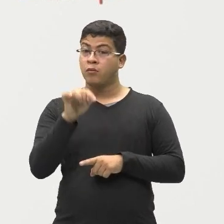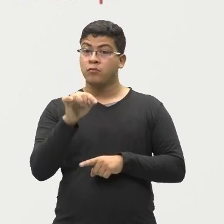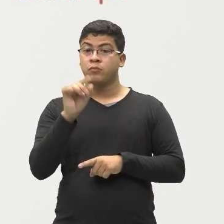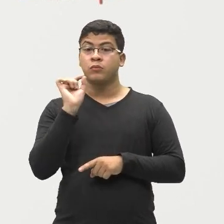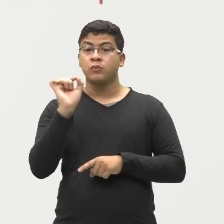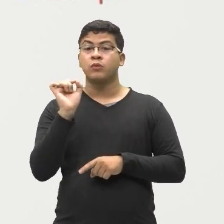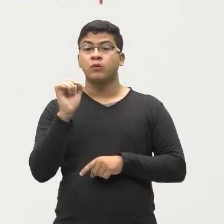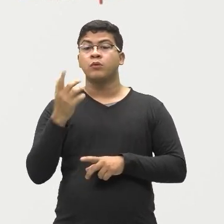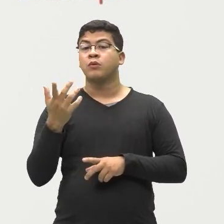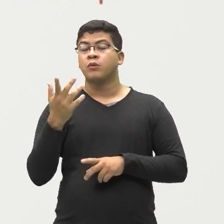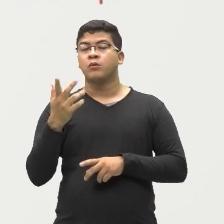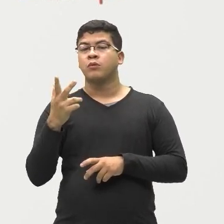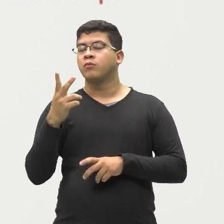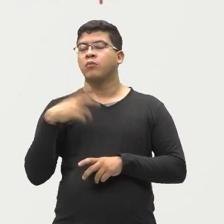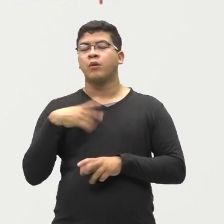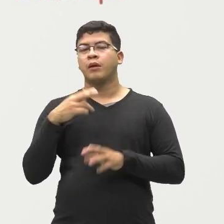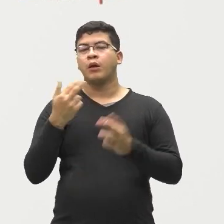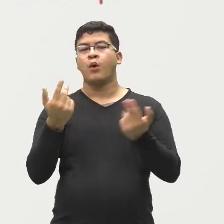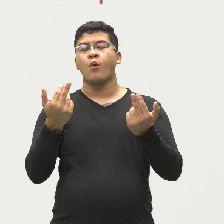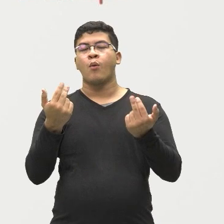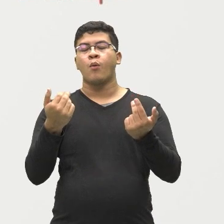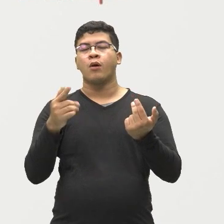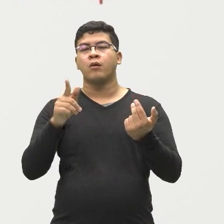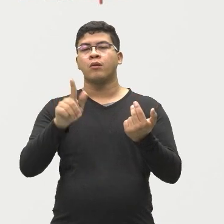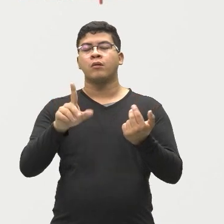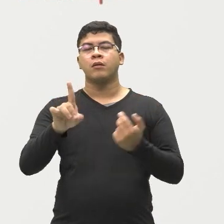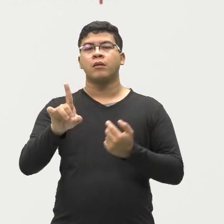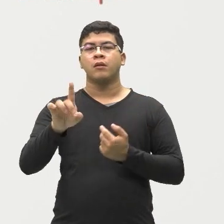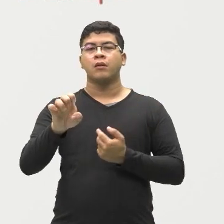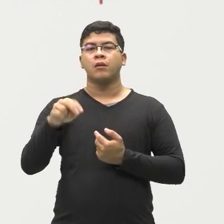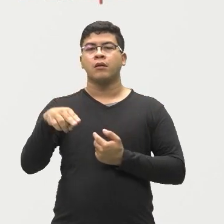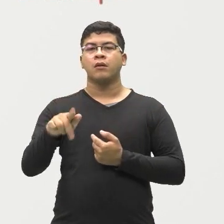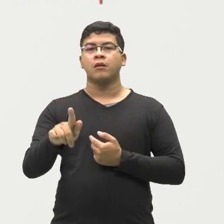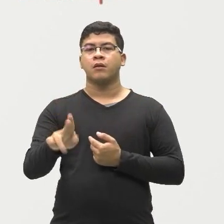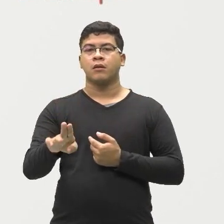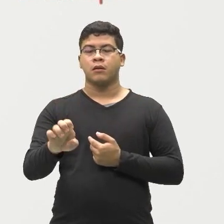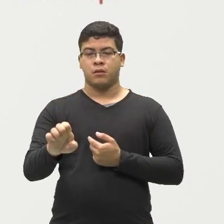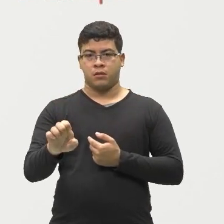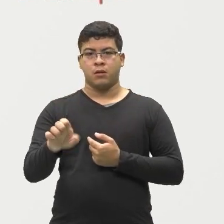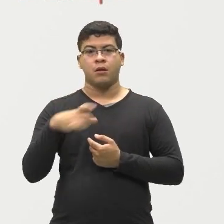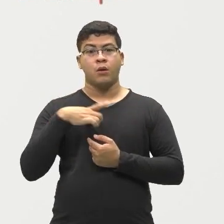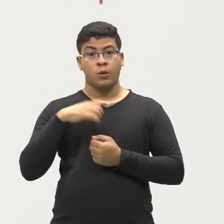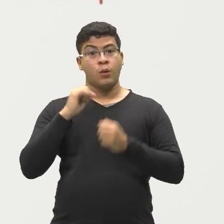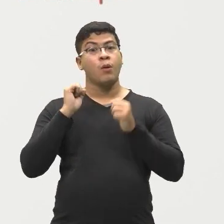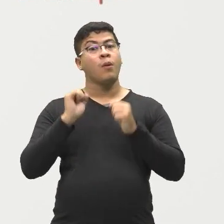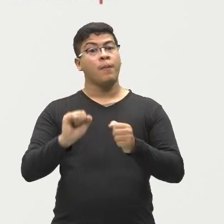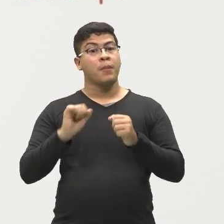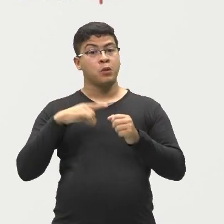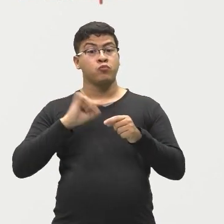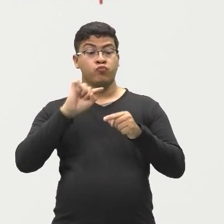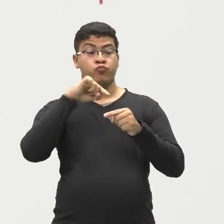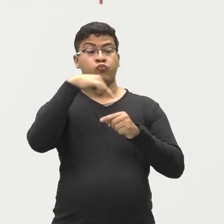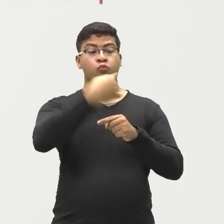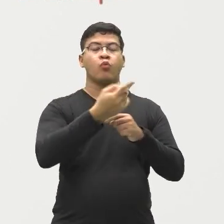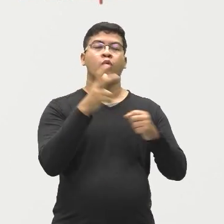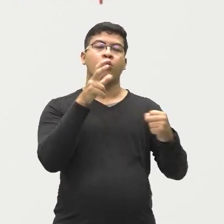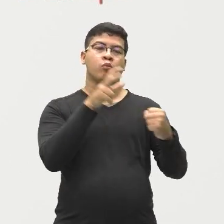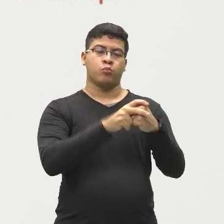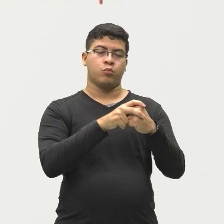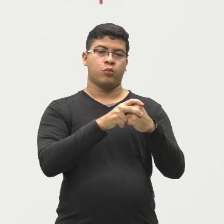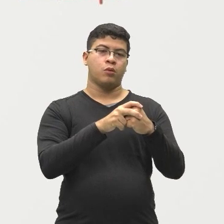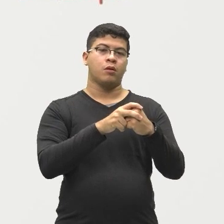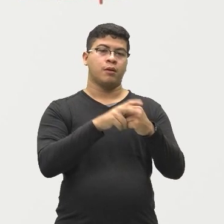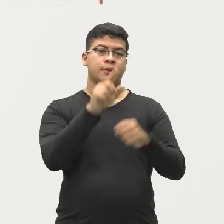o mesmo vetor da dengue, que é o Aedes aegypti. Ele pode levar aqui, ó, um outro vírus que vai transmitir, por exemplo,